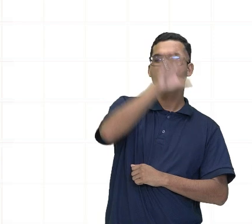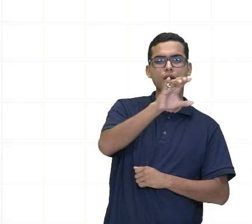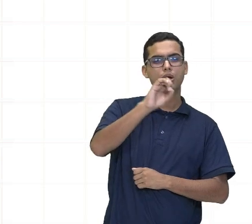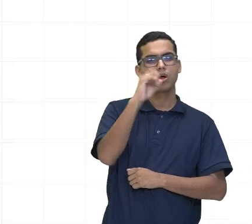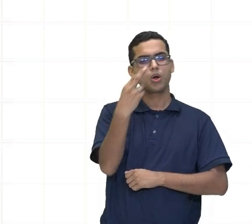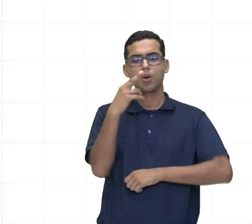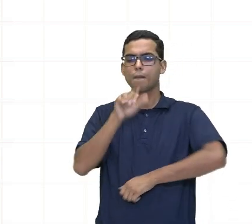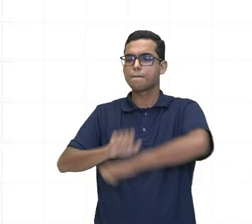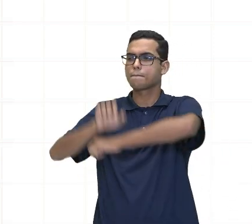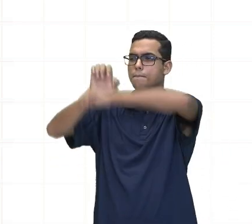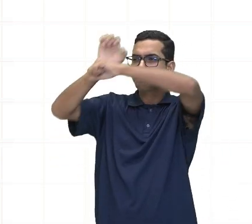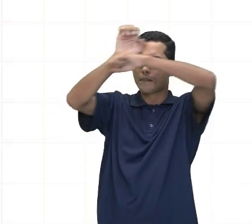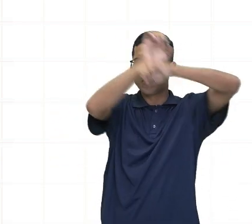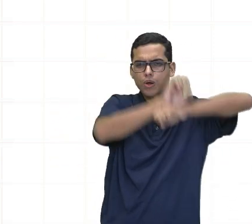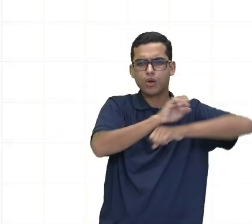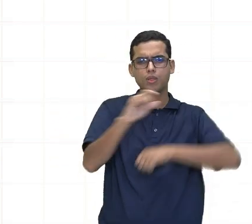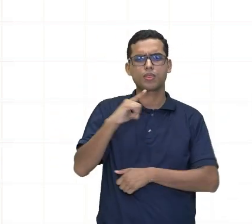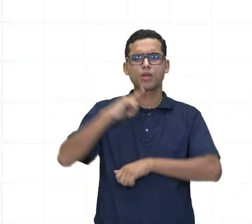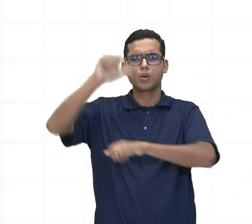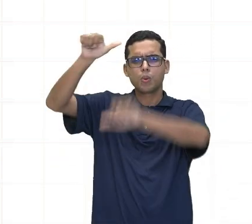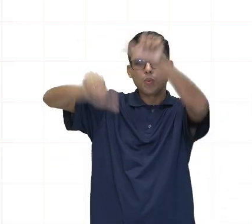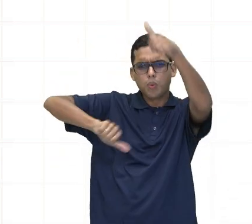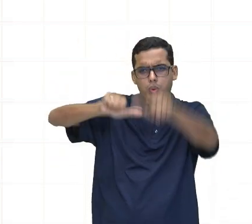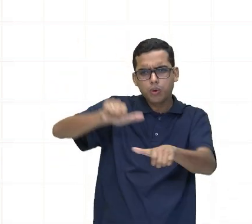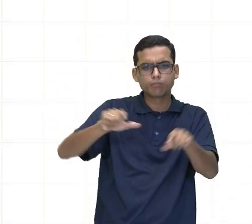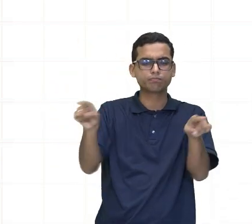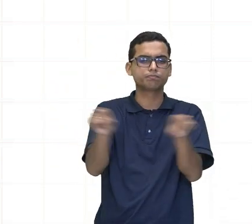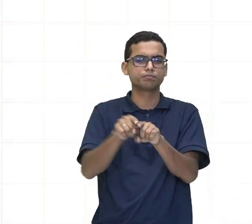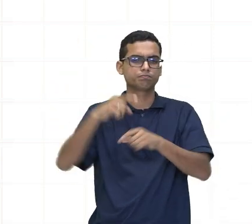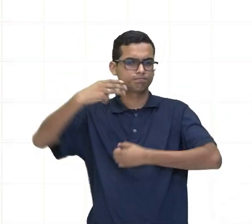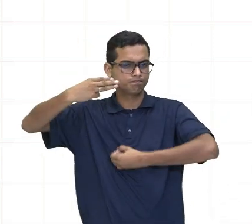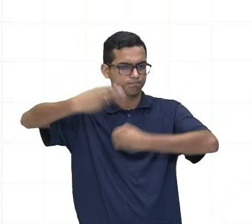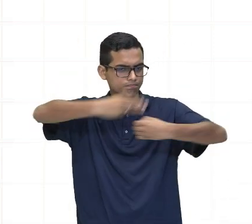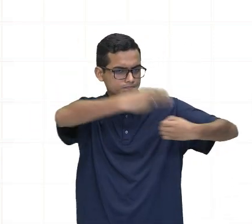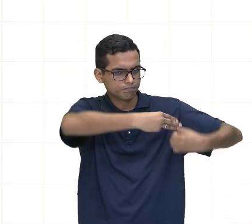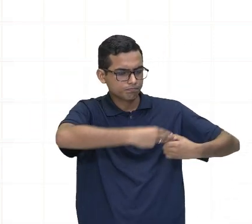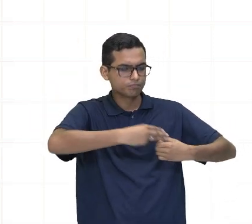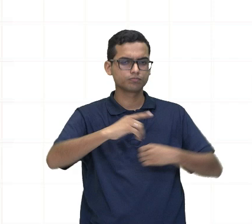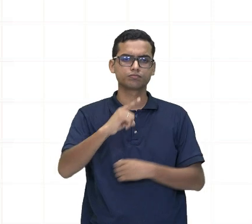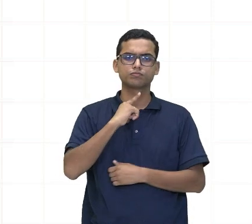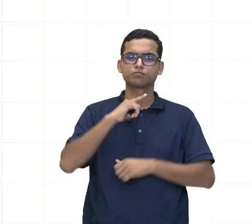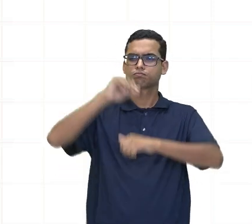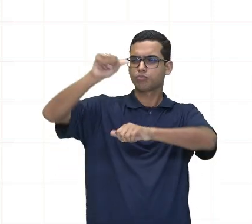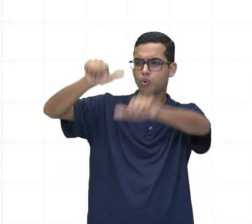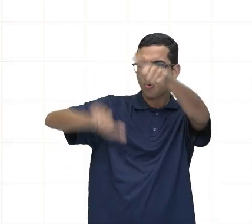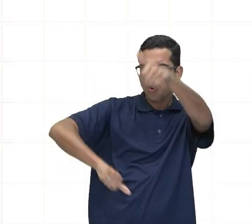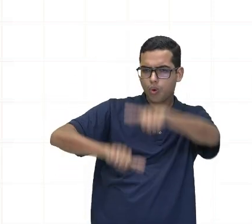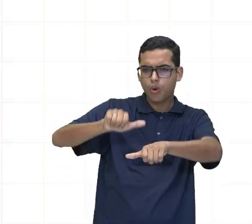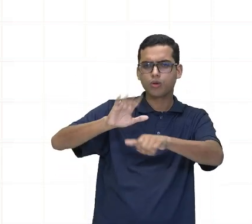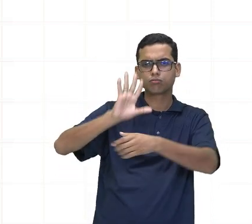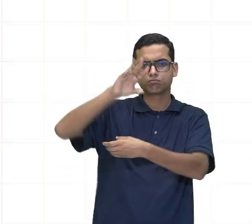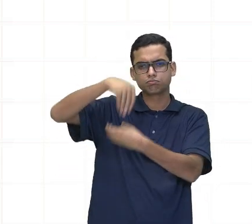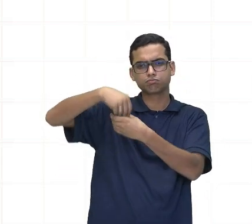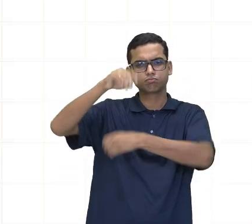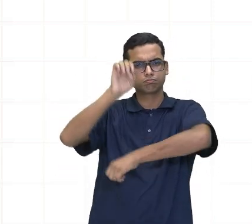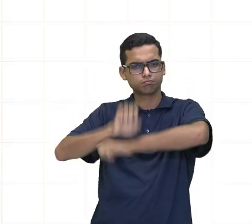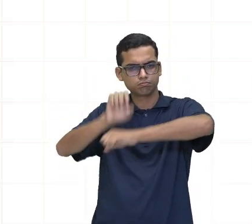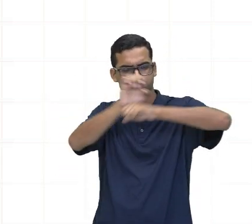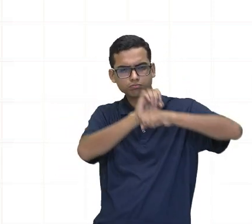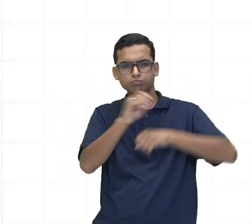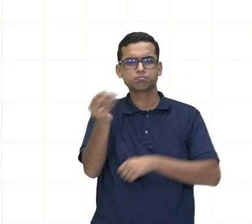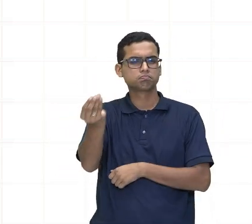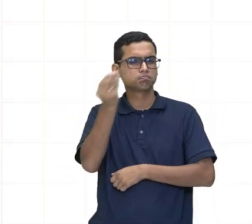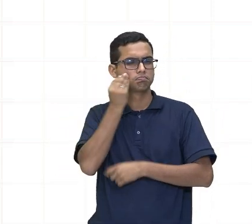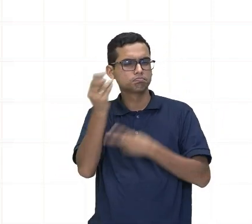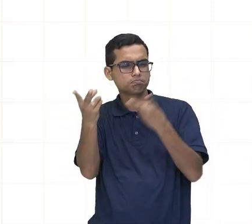posso fazer uma análise aí, por município, né, que vão compor cada um desses estados, observando